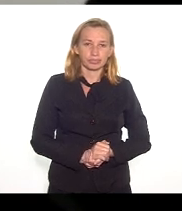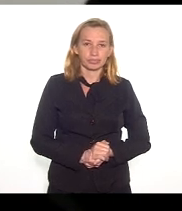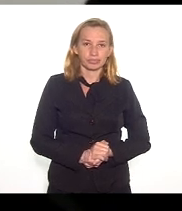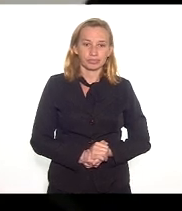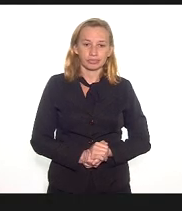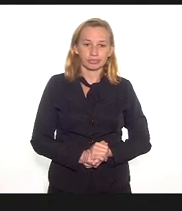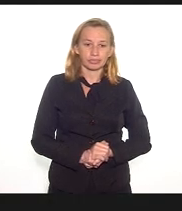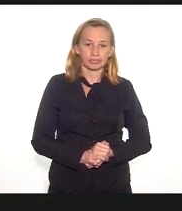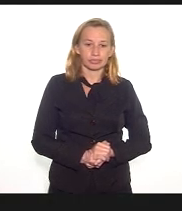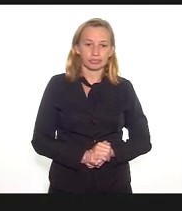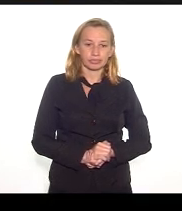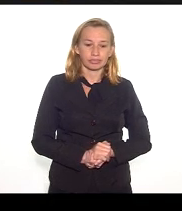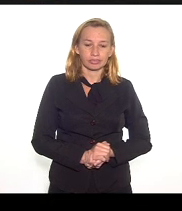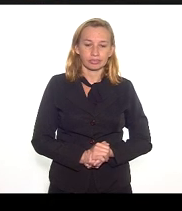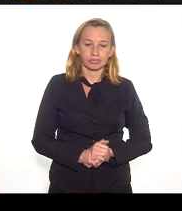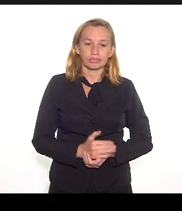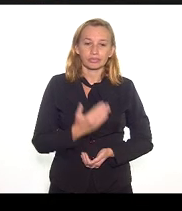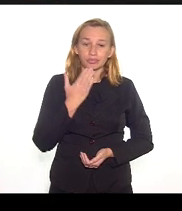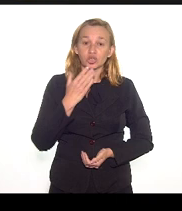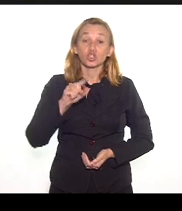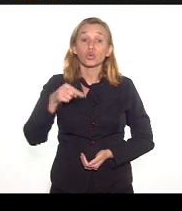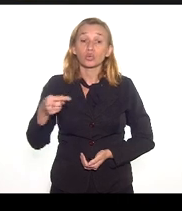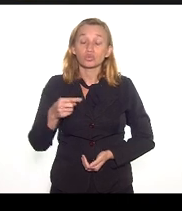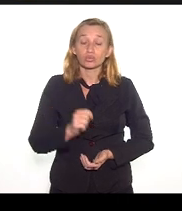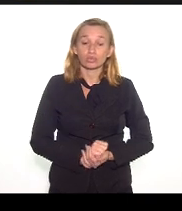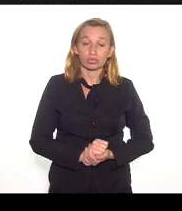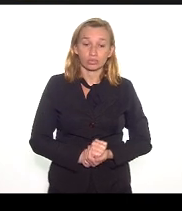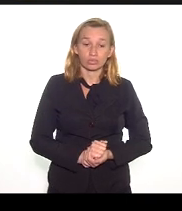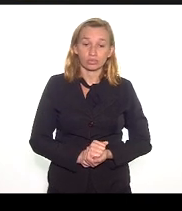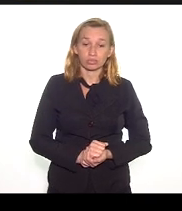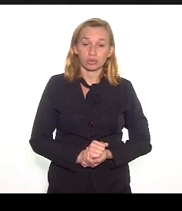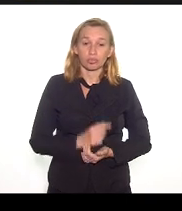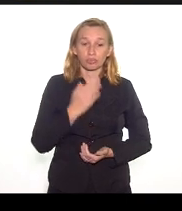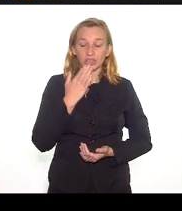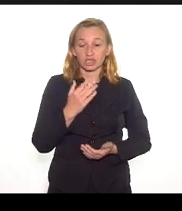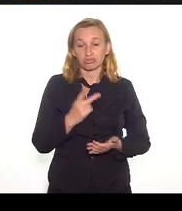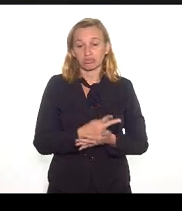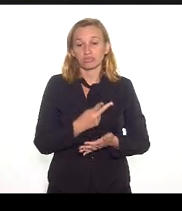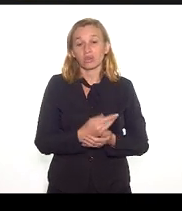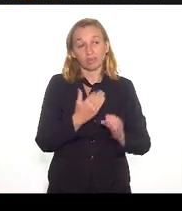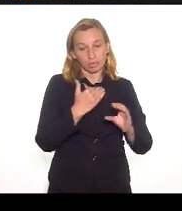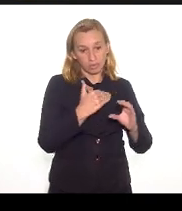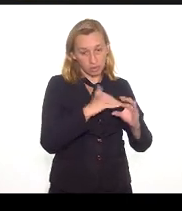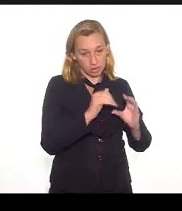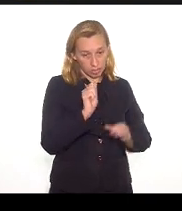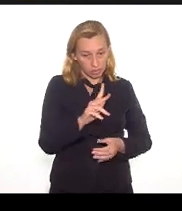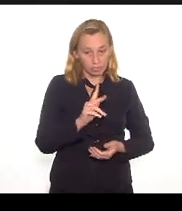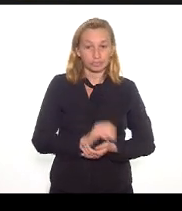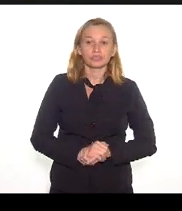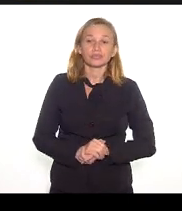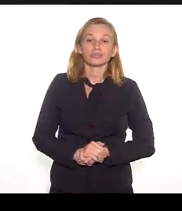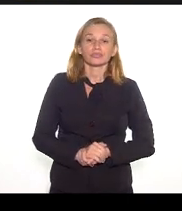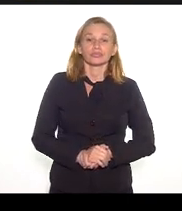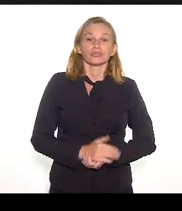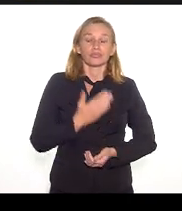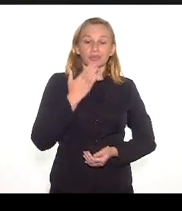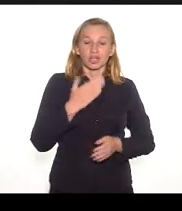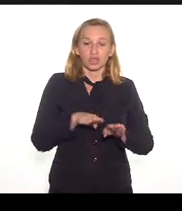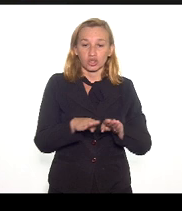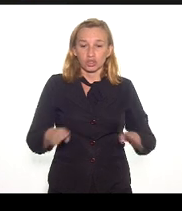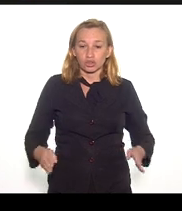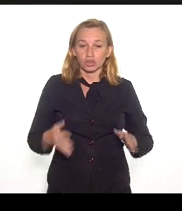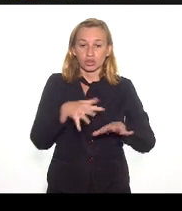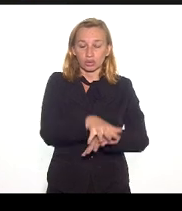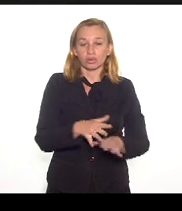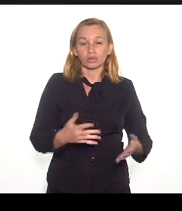Tem outro aí, presidente. Eu que tinha mandado errado. Ah, faz favor de mandar. Já, tá, Luiz? Há sobre a mesa pedido de inclusão do projeto de